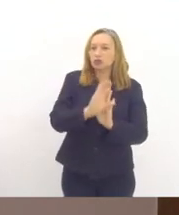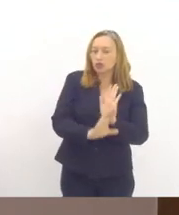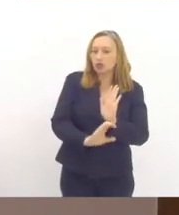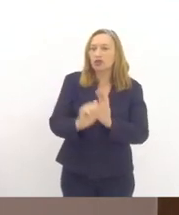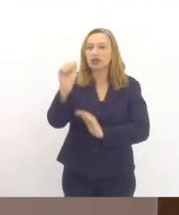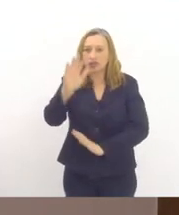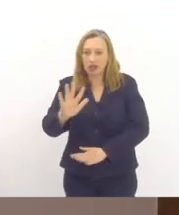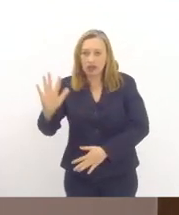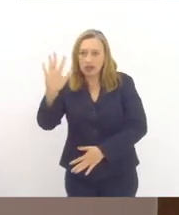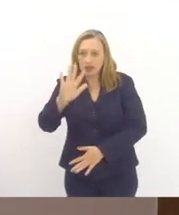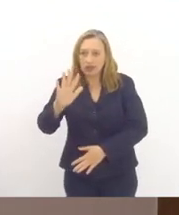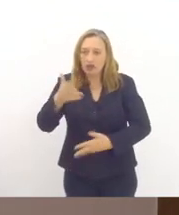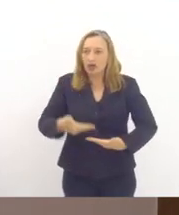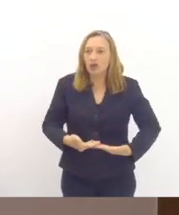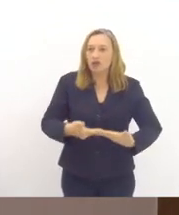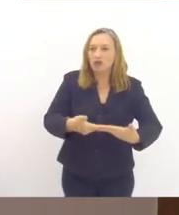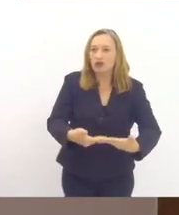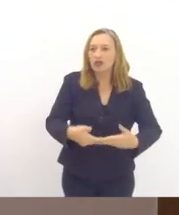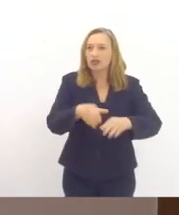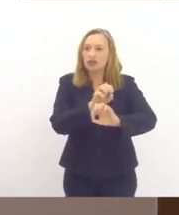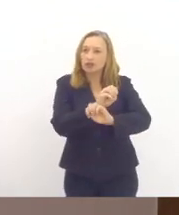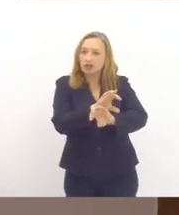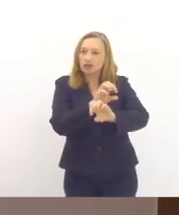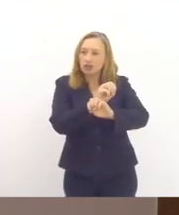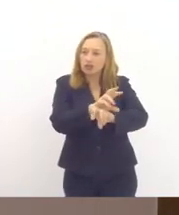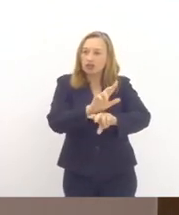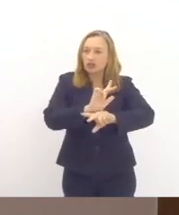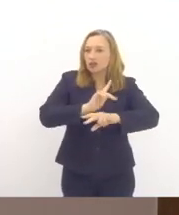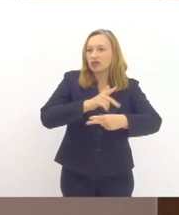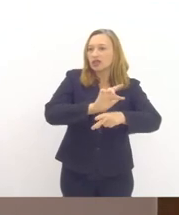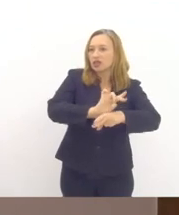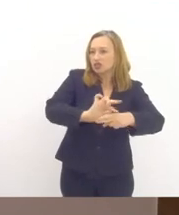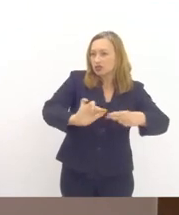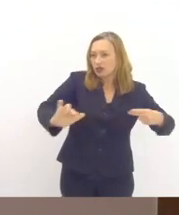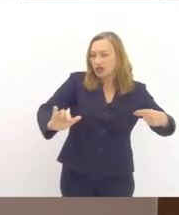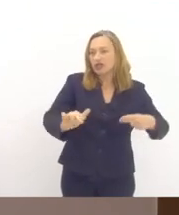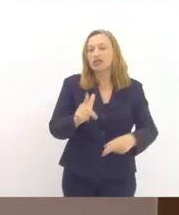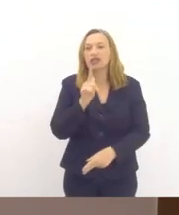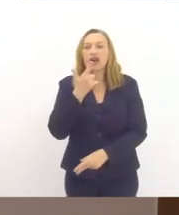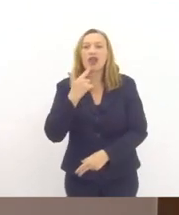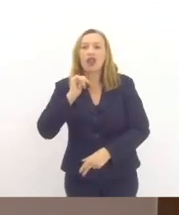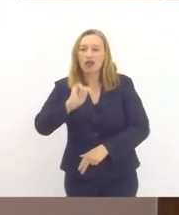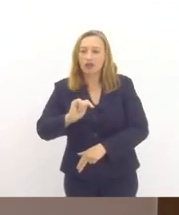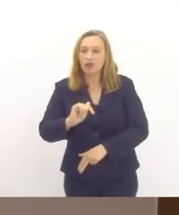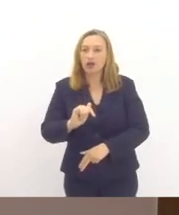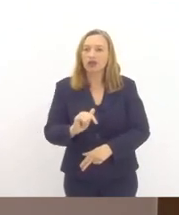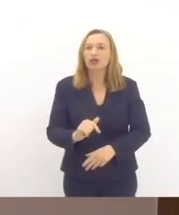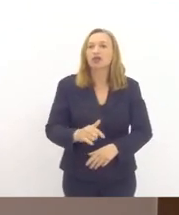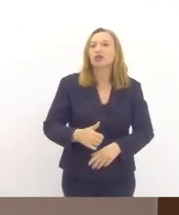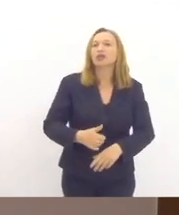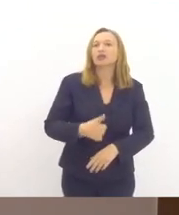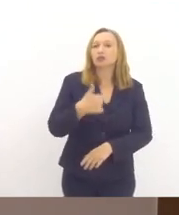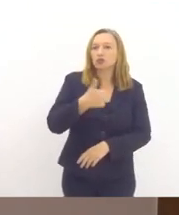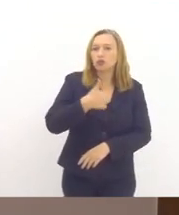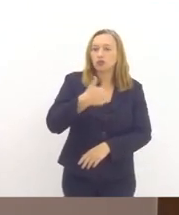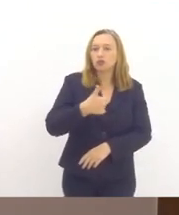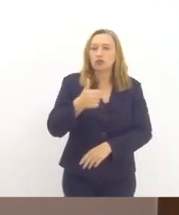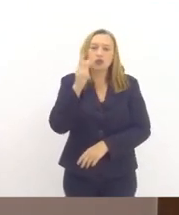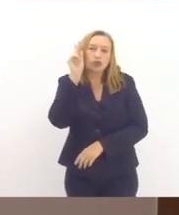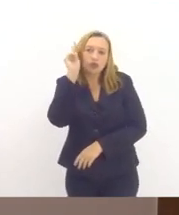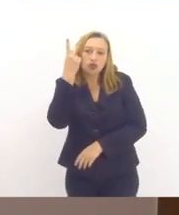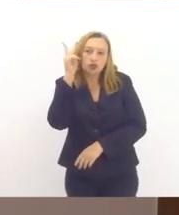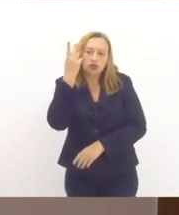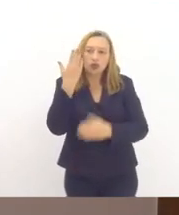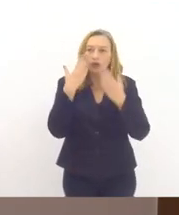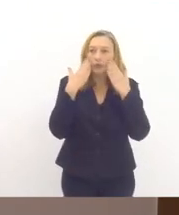nacionais para a oferta de educação plurilingüe. E no item 1, ele apresenta um histórico, né,